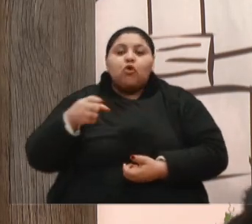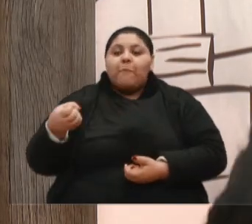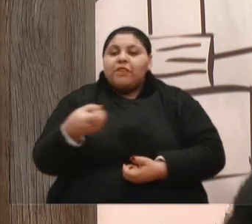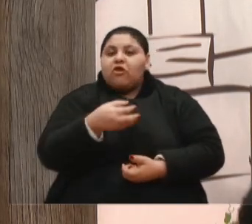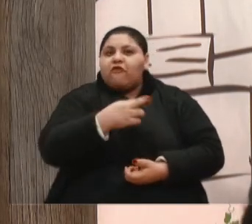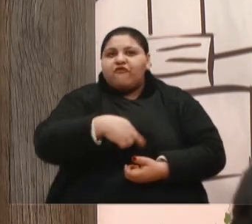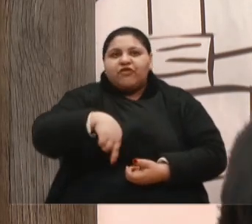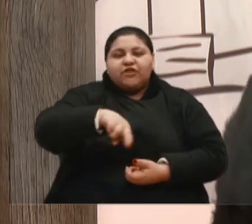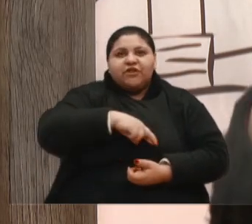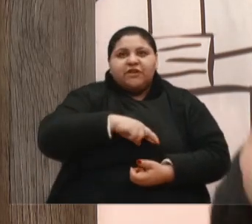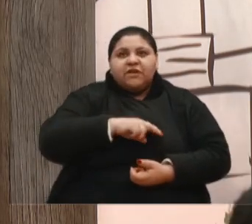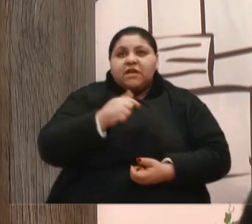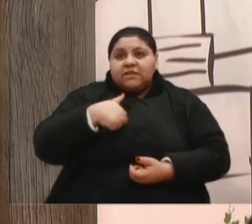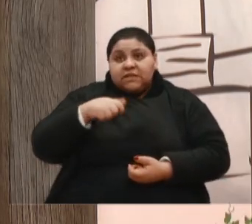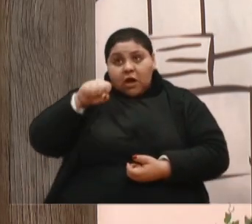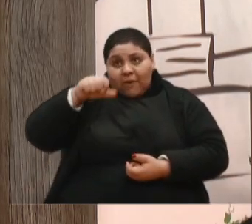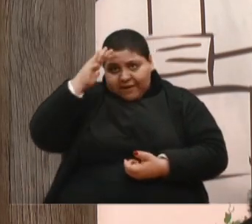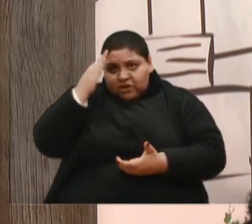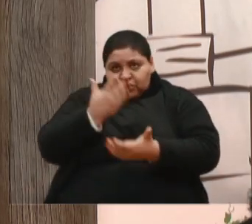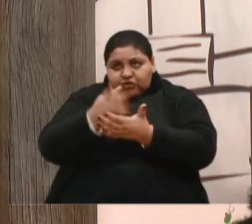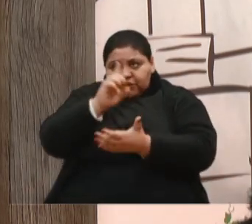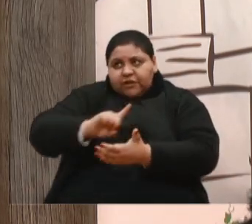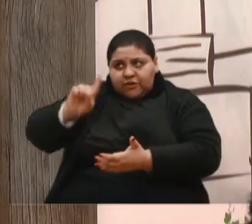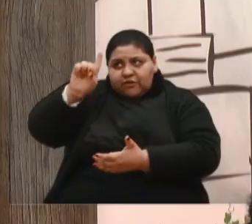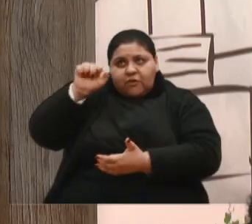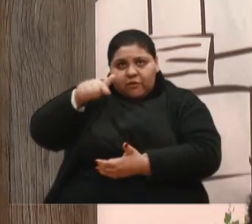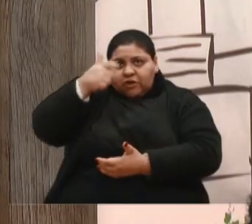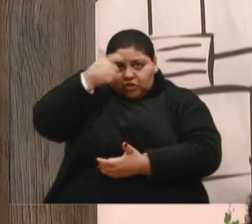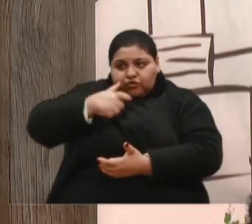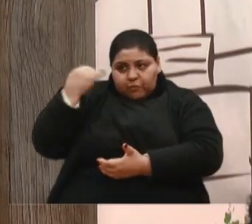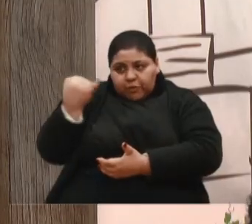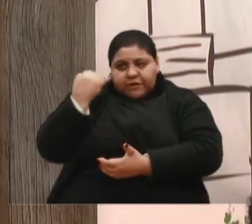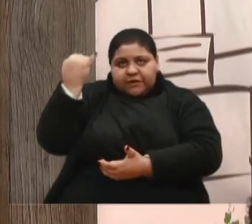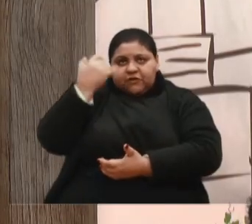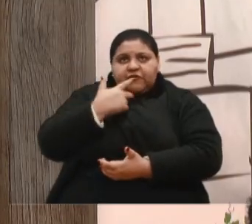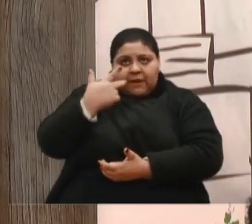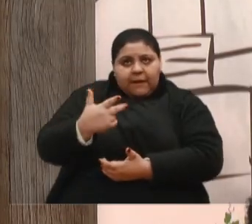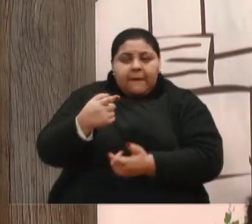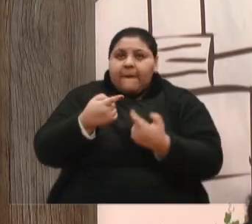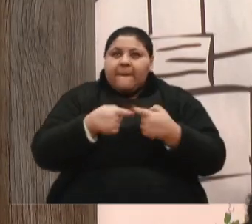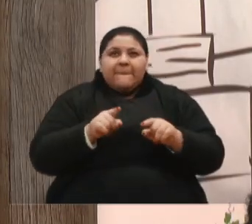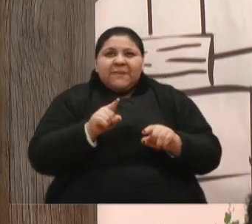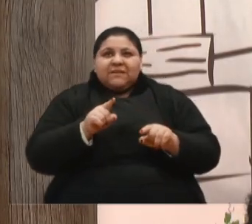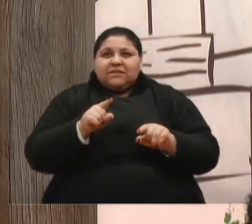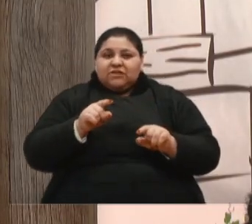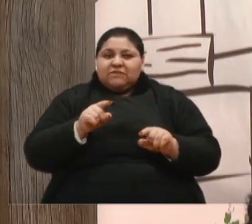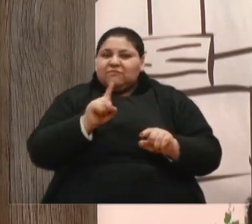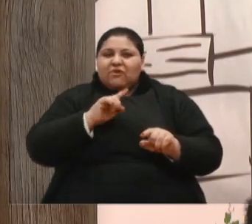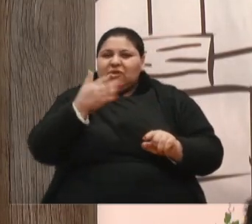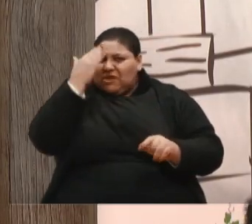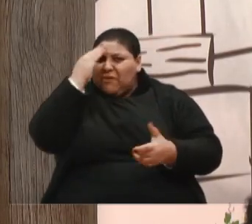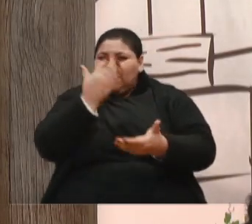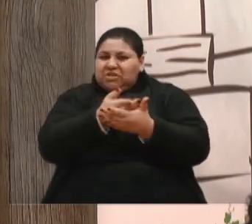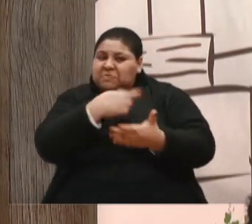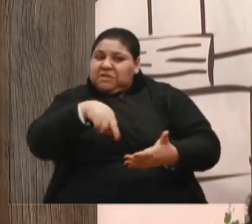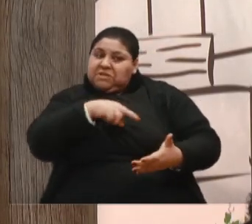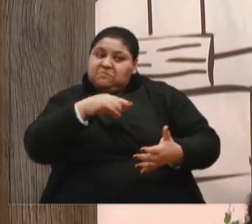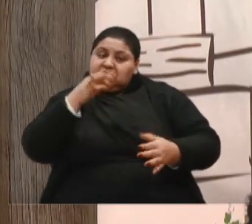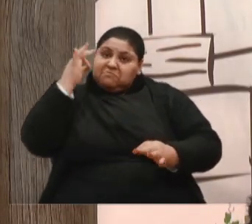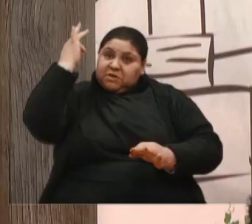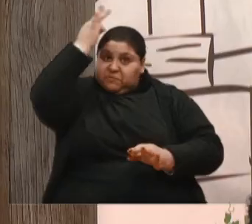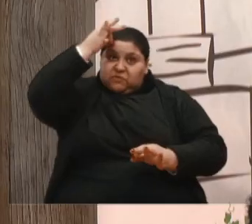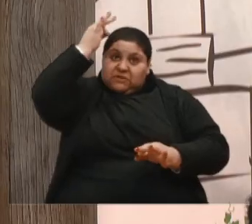não escolhi uma nova religião. Não que eu não acredite em Deus, né? Eu acho que isso é fundamental de dizer. Mas não uma religião, talvez